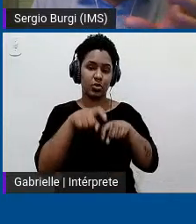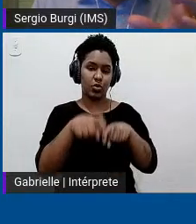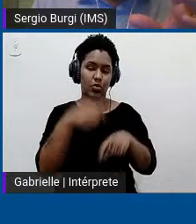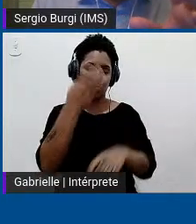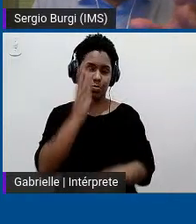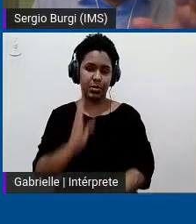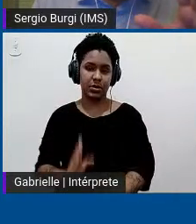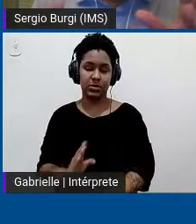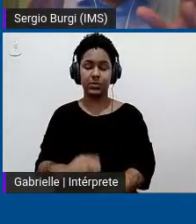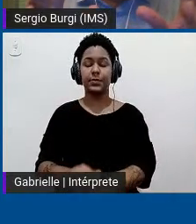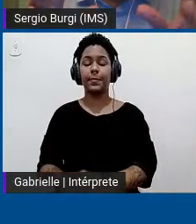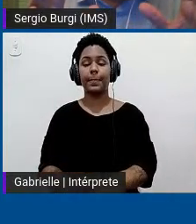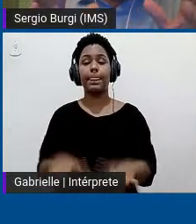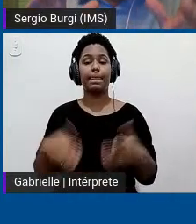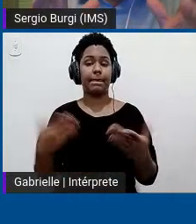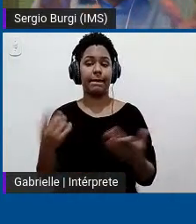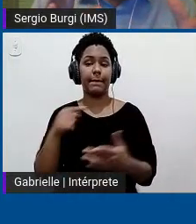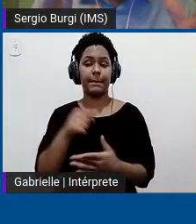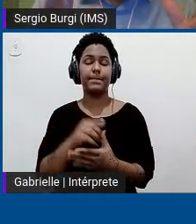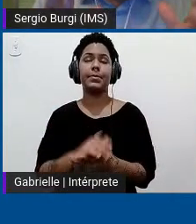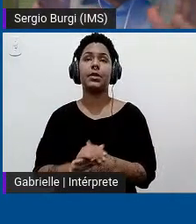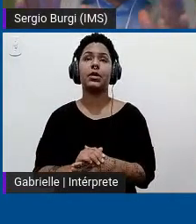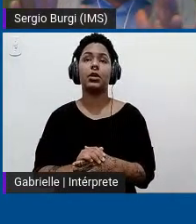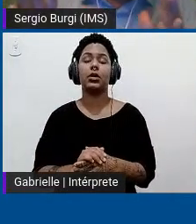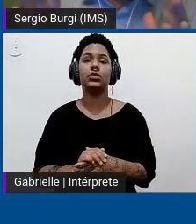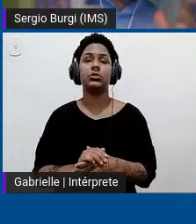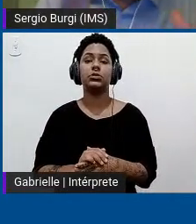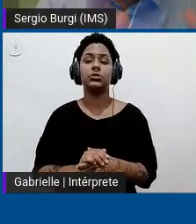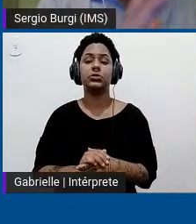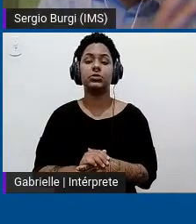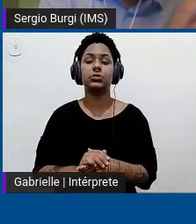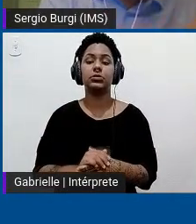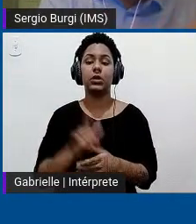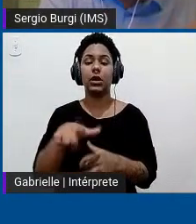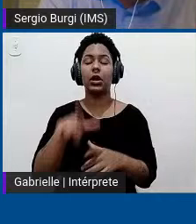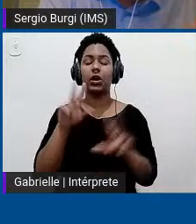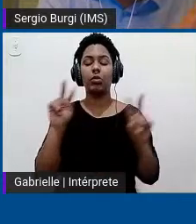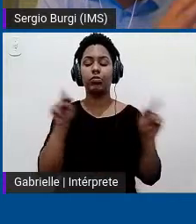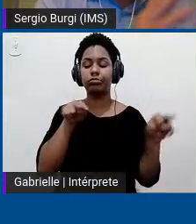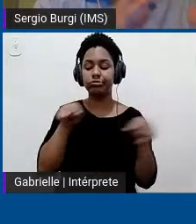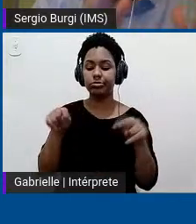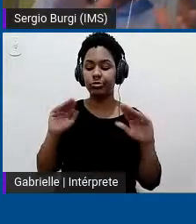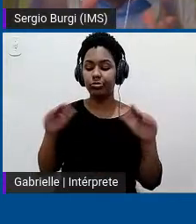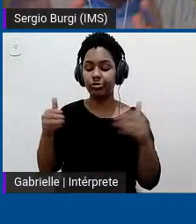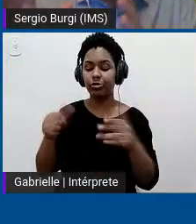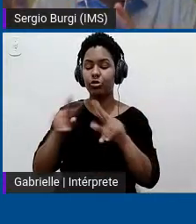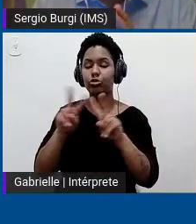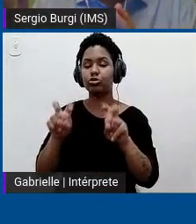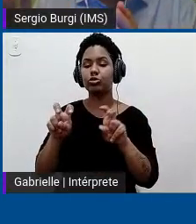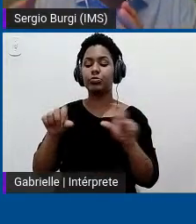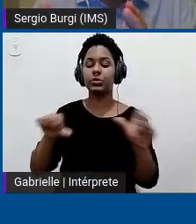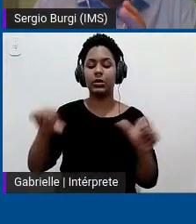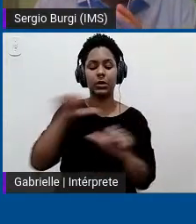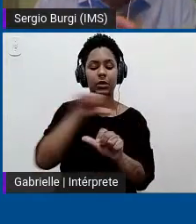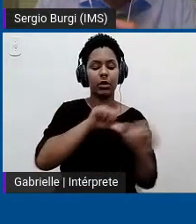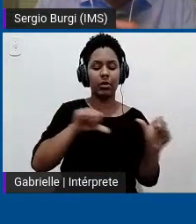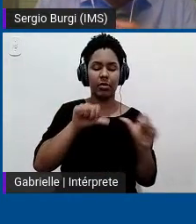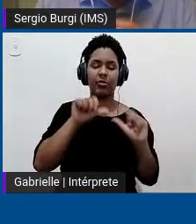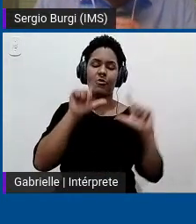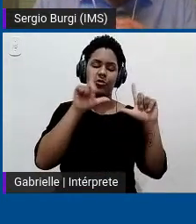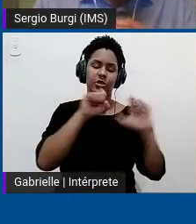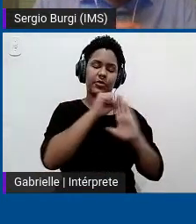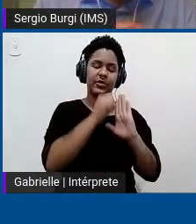Então, sobre esse aspecto, aqui todo um olhar sobre a transição da fotografia do 19